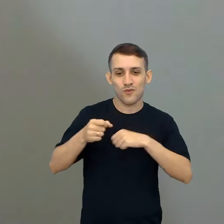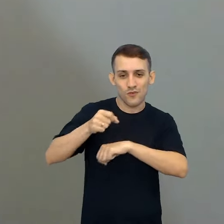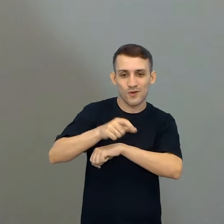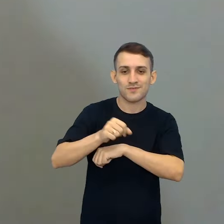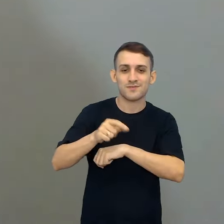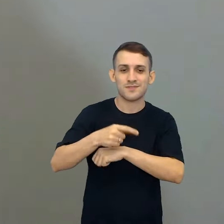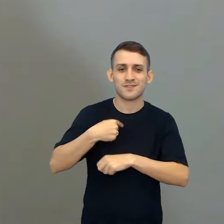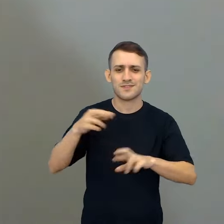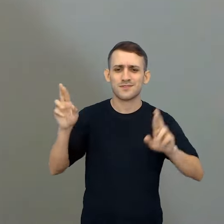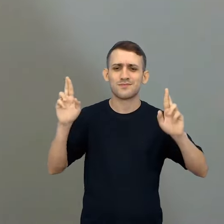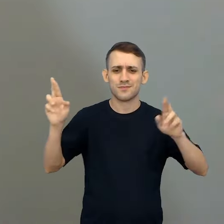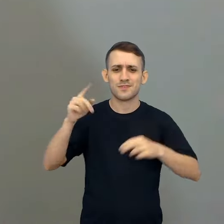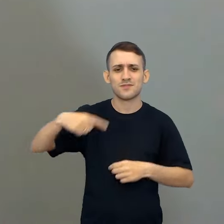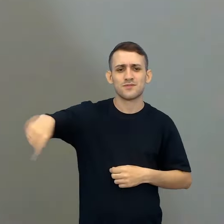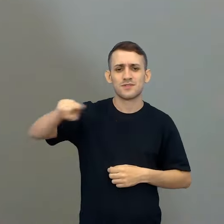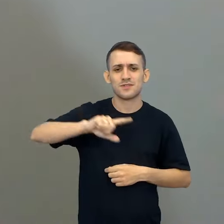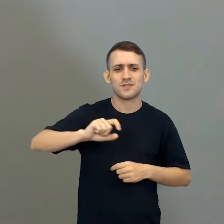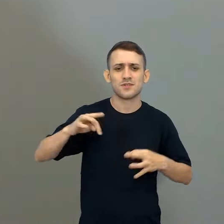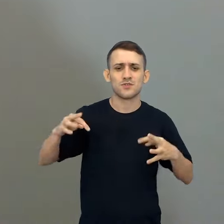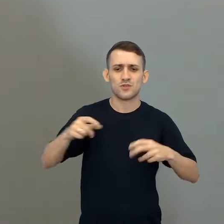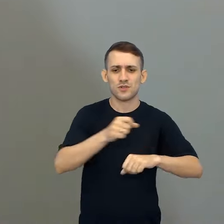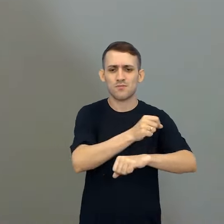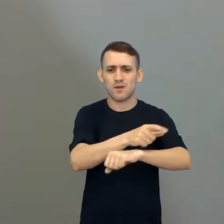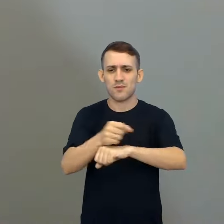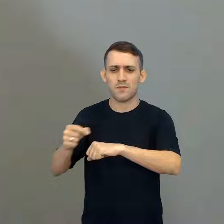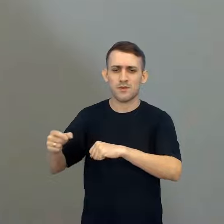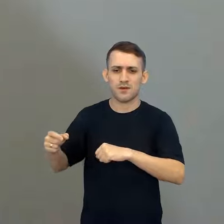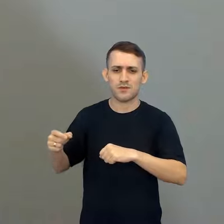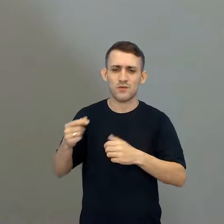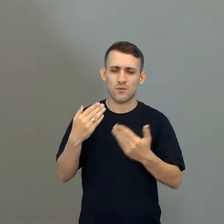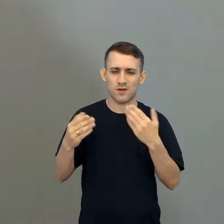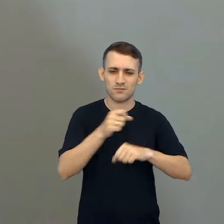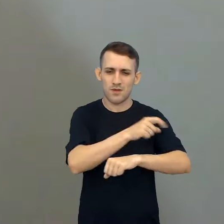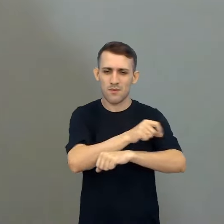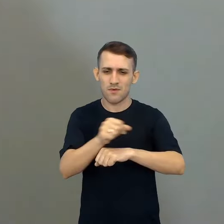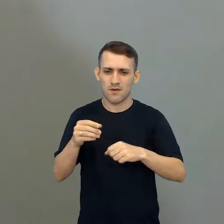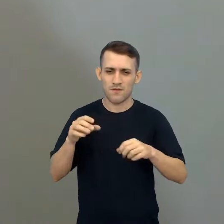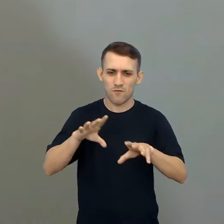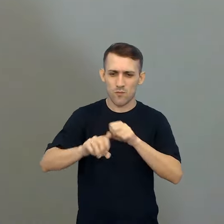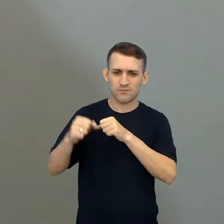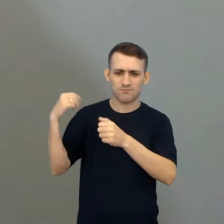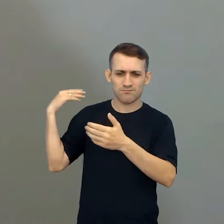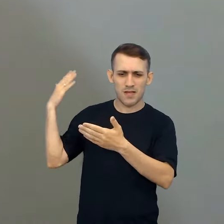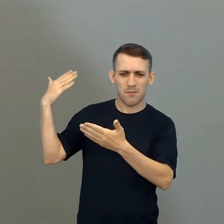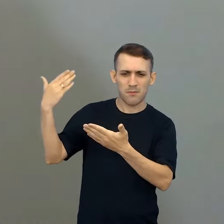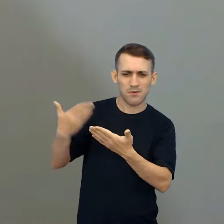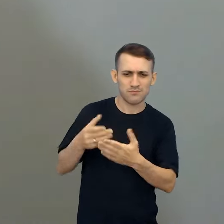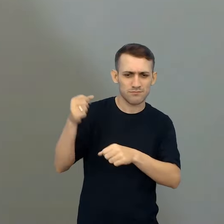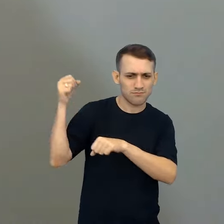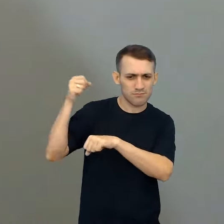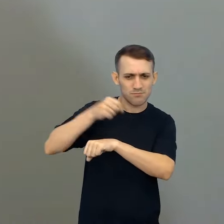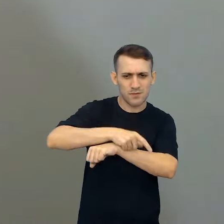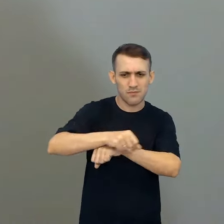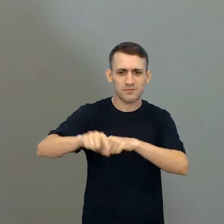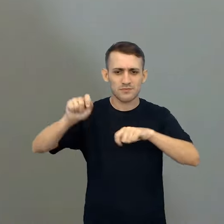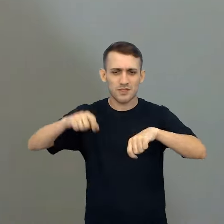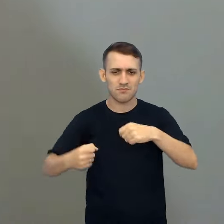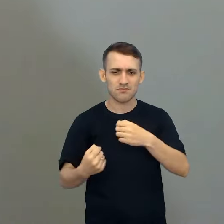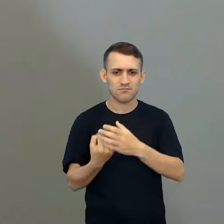eu espero, sinceramente, que as sementes plantadas ao longo de todas as nossas formações anteriores e a de hoje possam